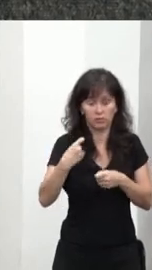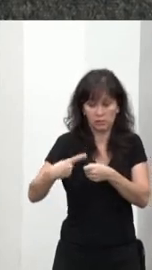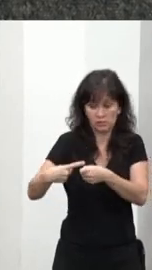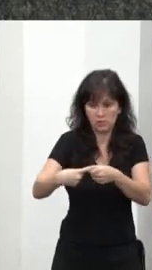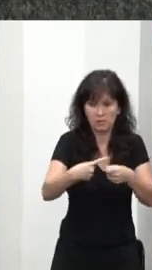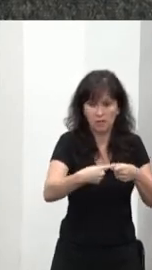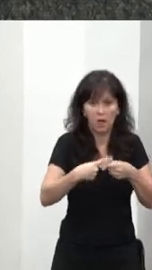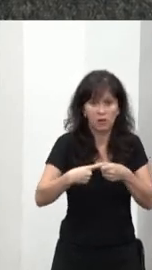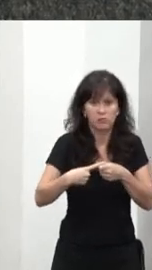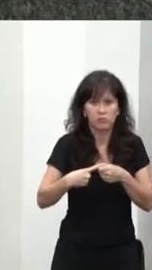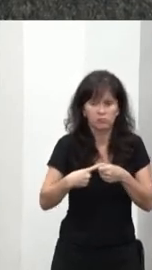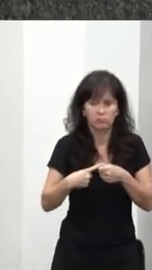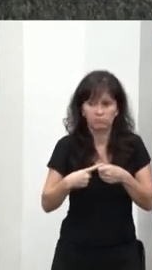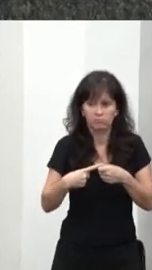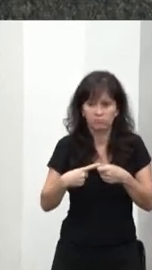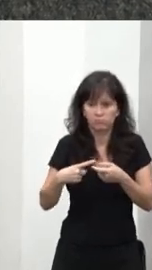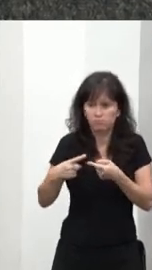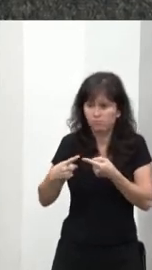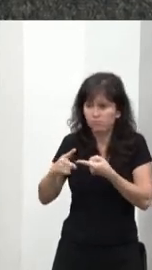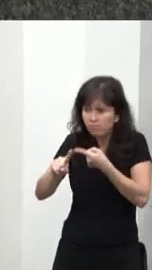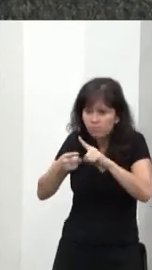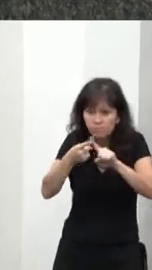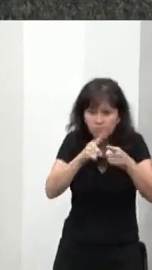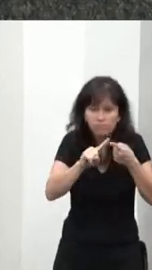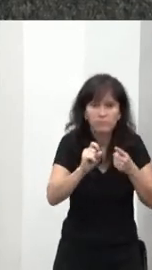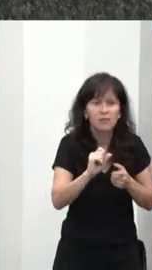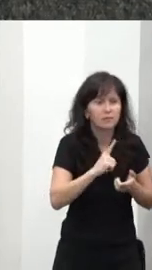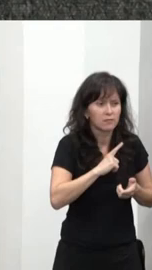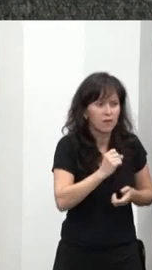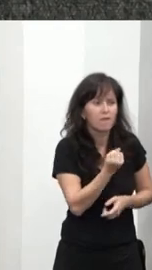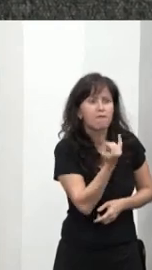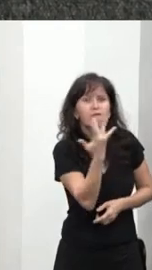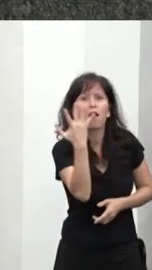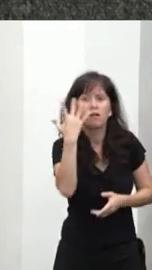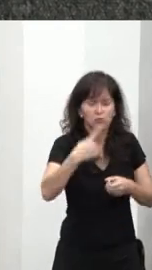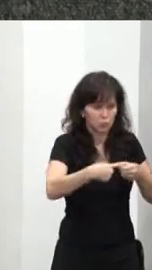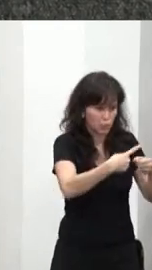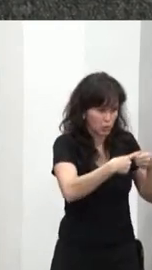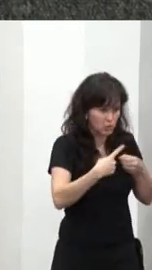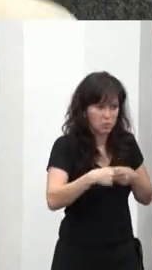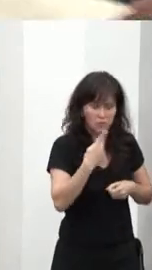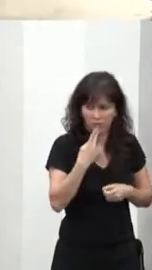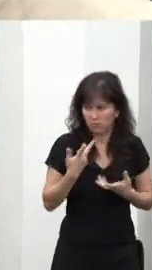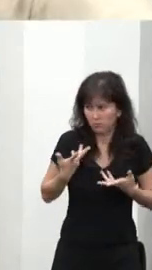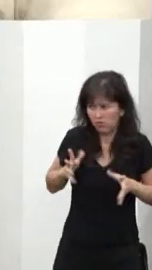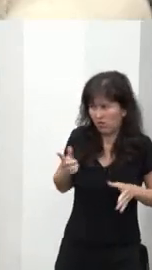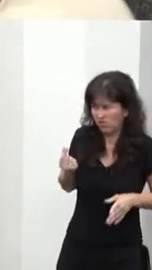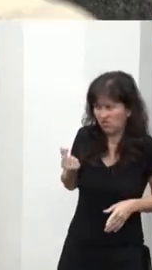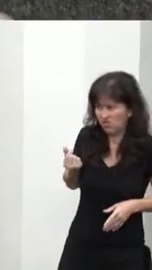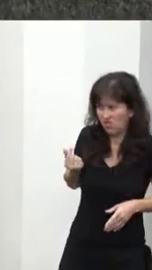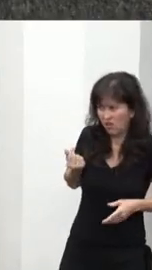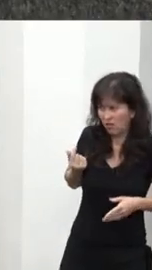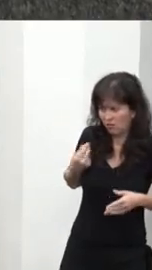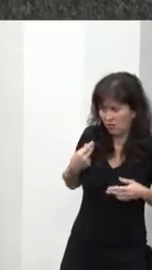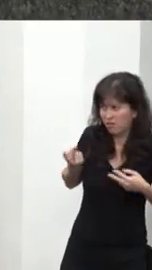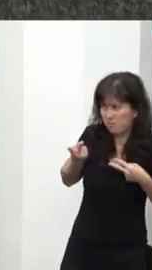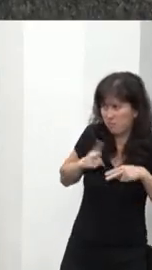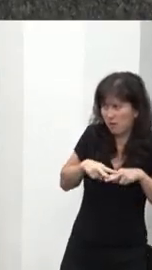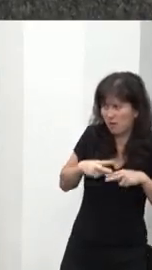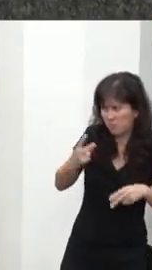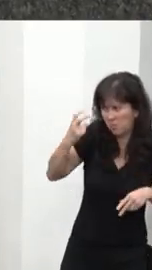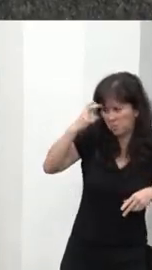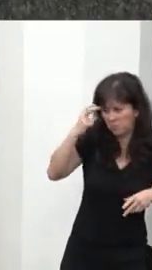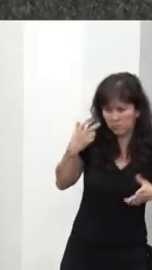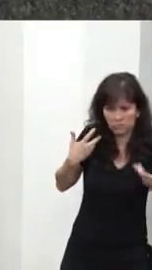muito município Camila que a gente tá conversando com os gestores não não quero esse dinheiro não é você preso não esse negócio de Cultura Deus me livre e tal